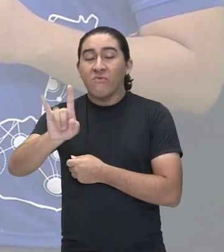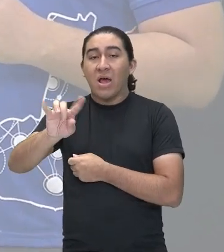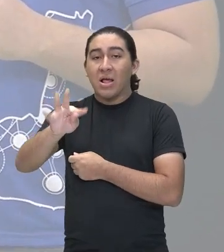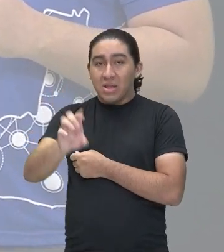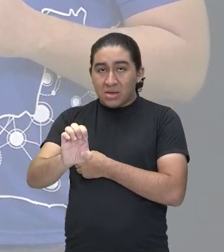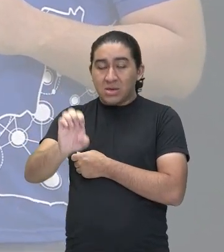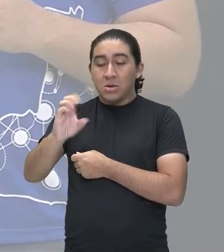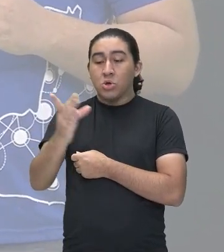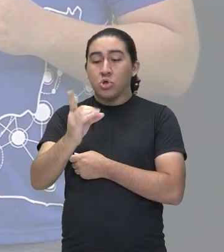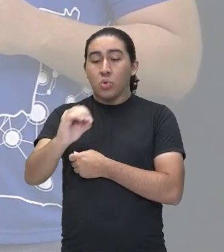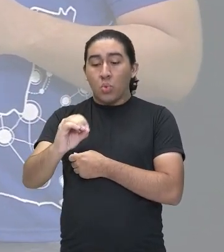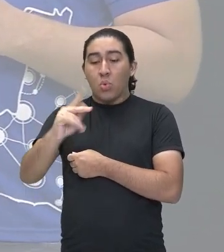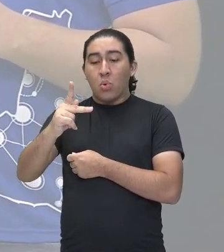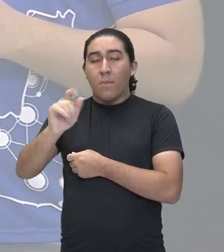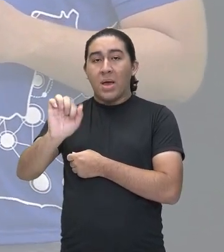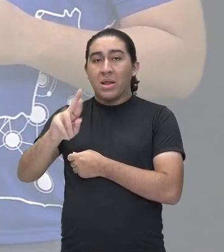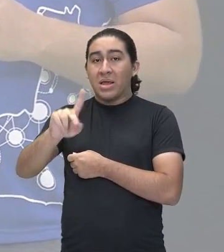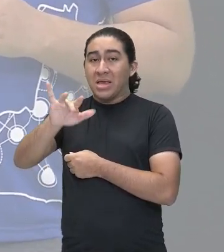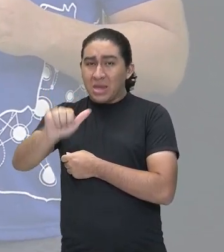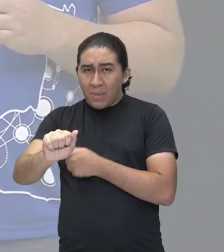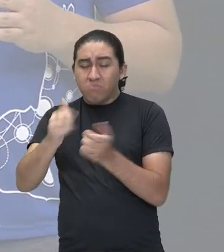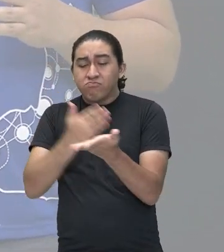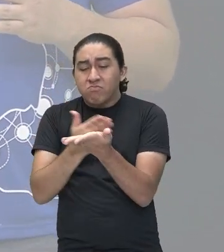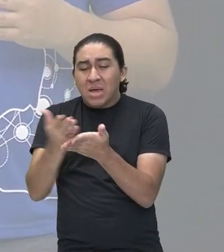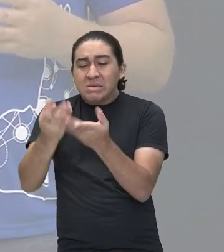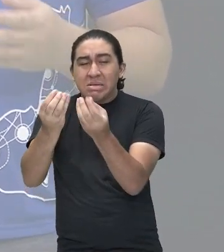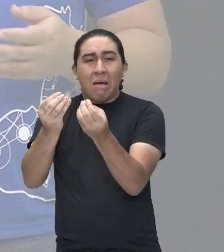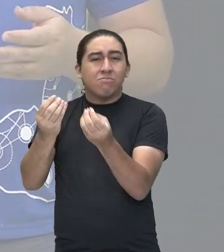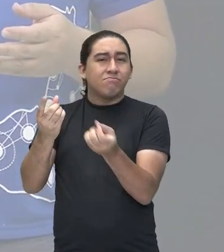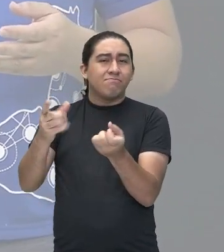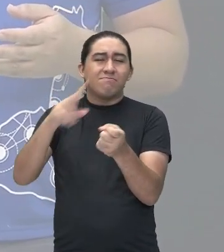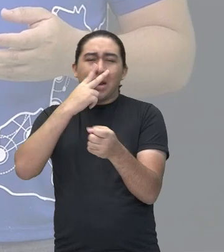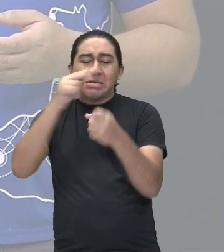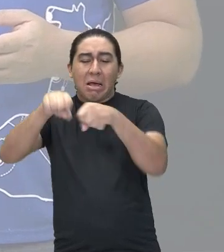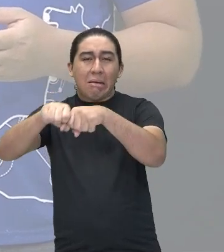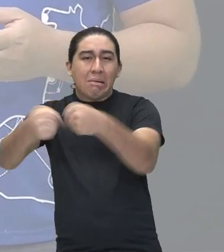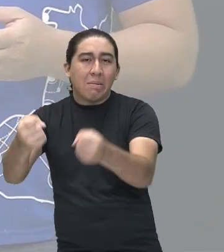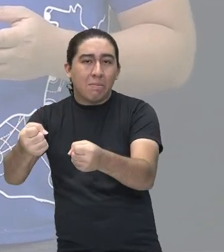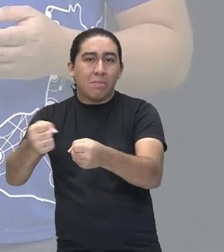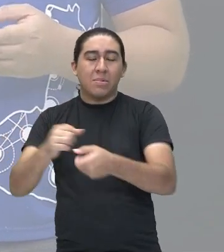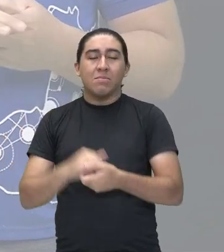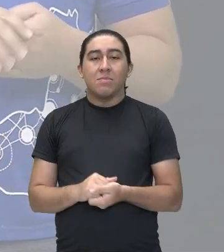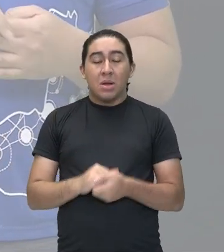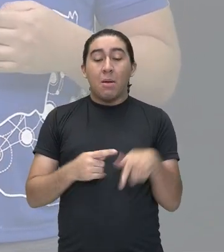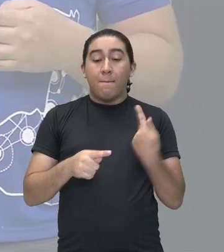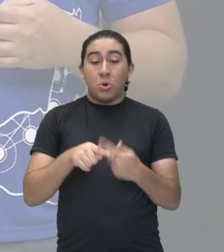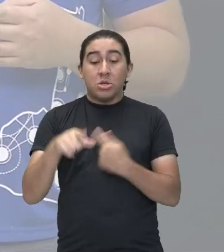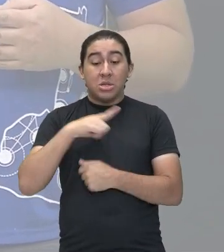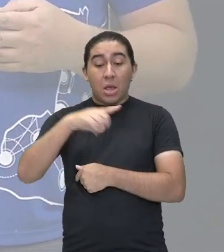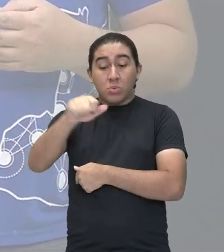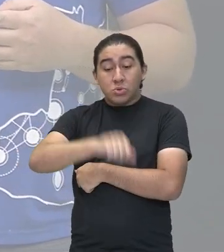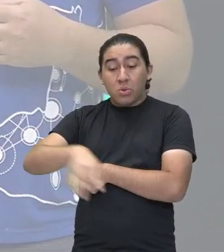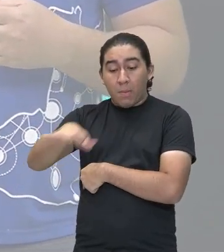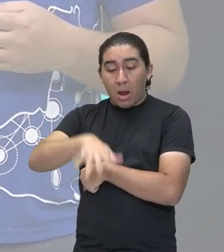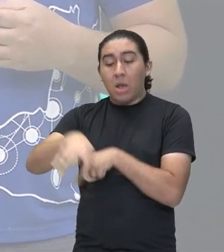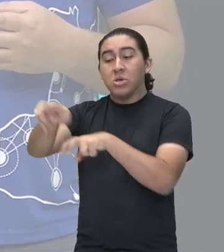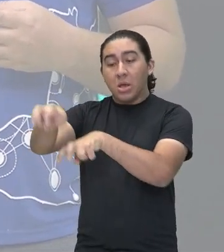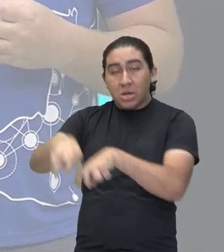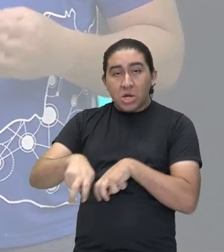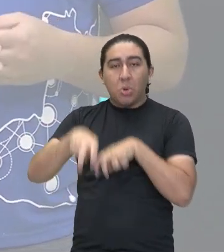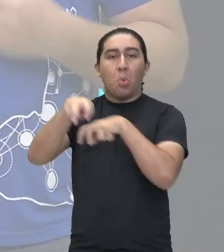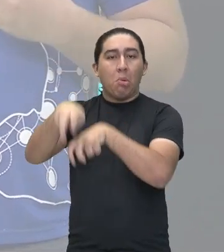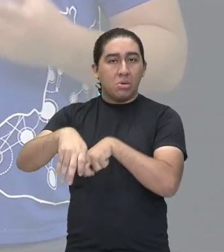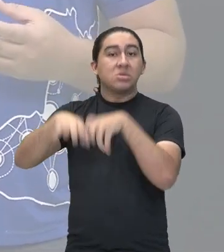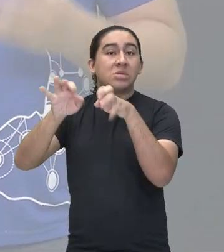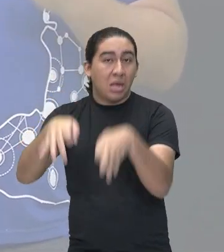obra traz exatamente a decadência, porque nós temos ali uma região agrícola, de plantação, a